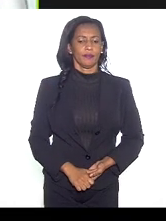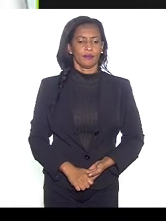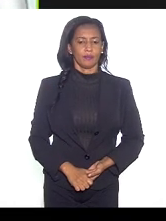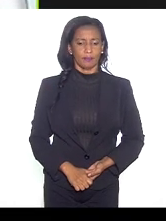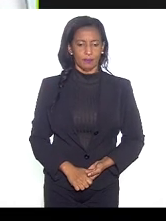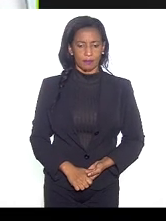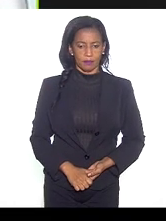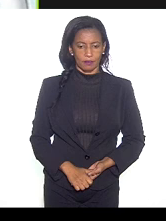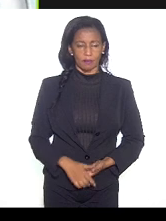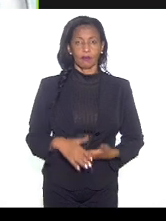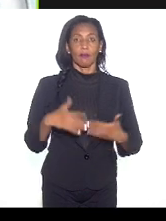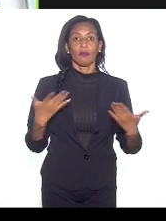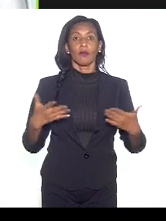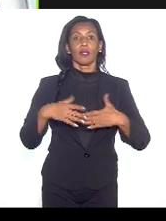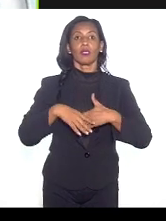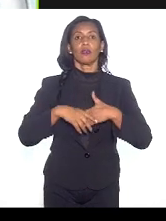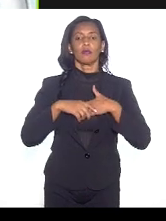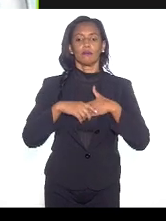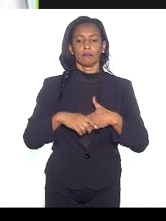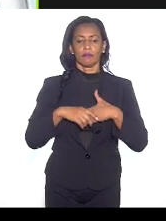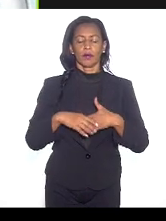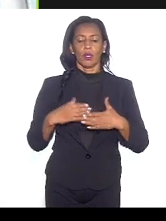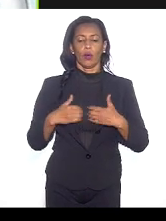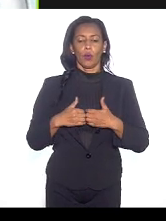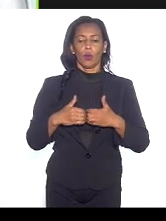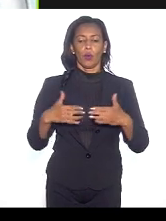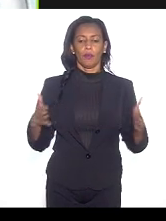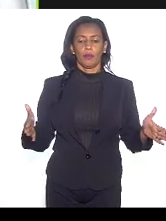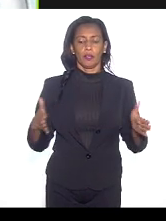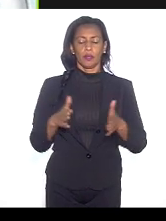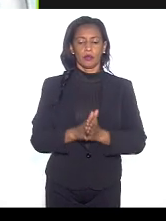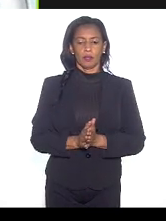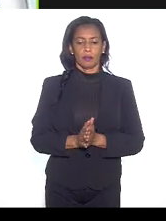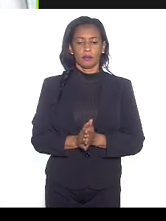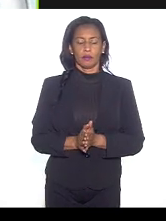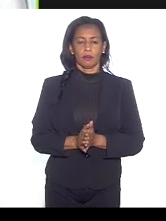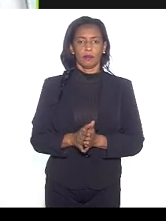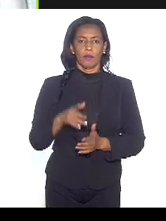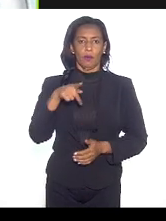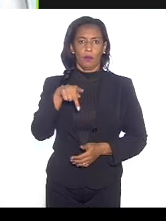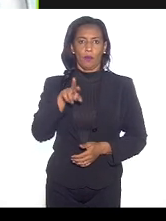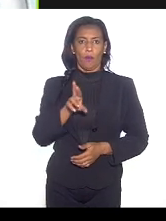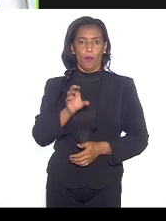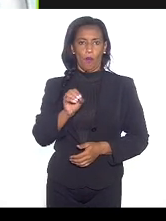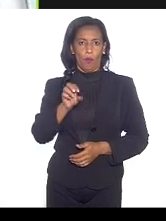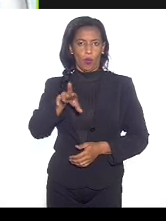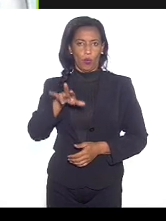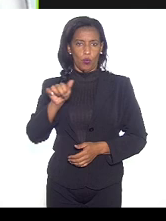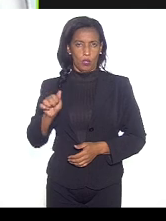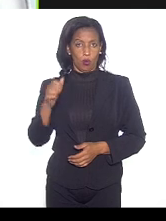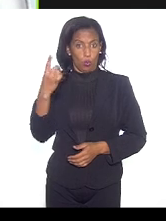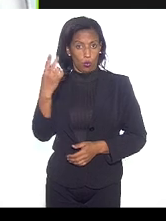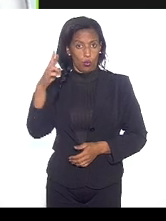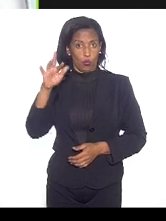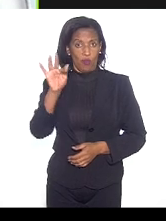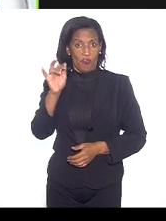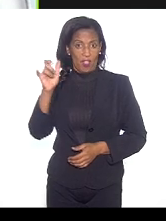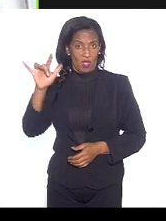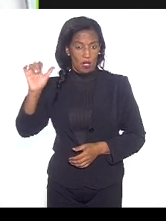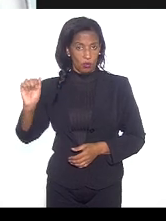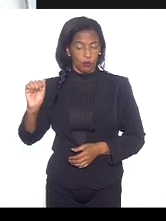Bem, abrir para os cumprimentos, começando pelo procurador do Estado, doutor Fernando